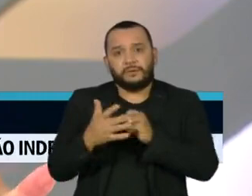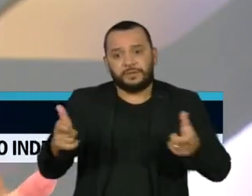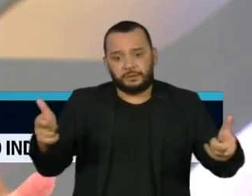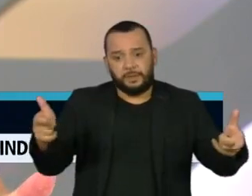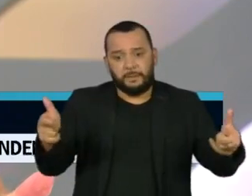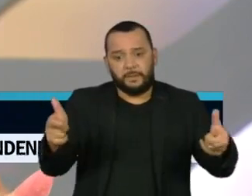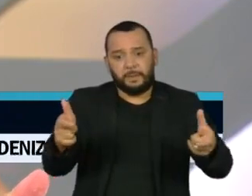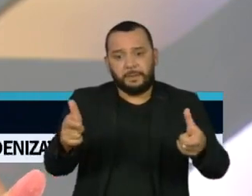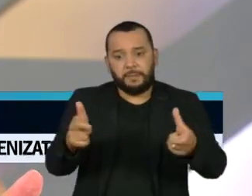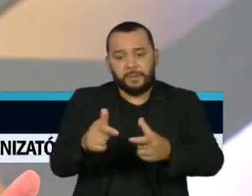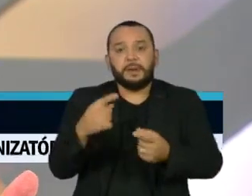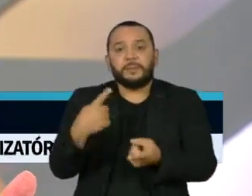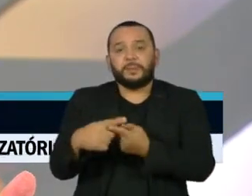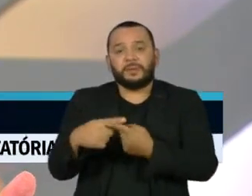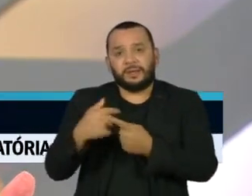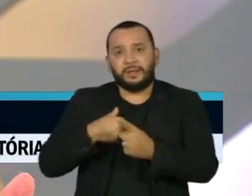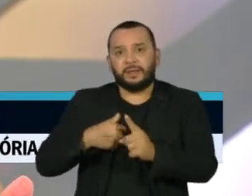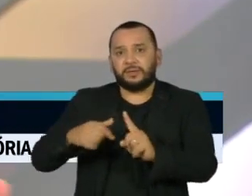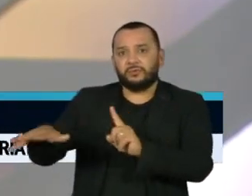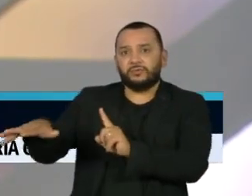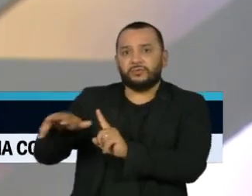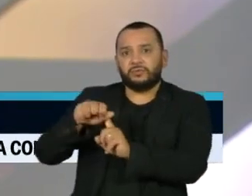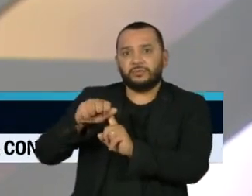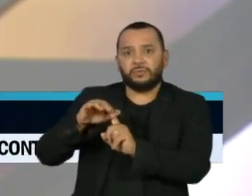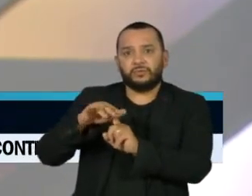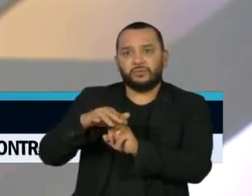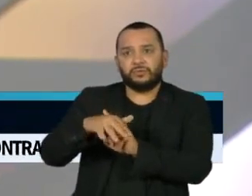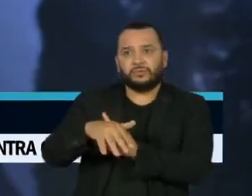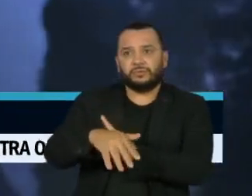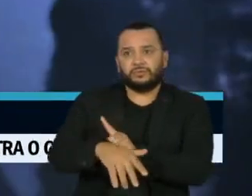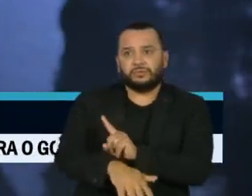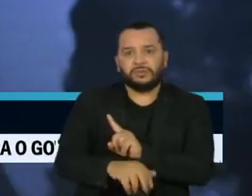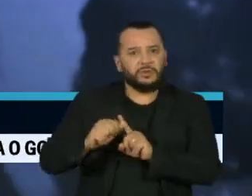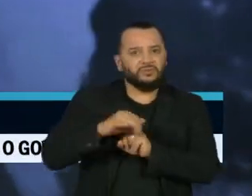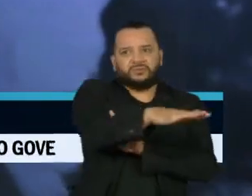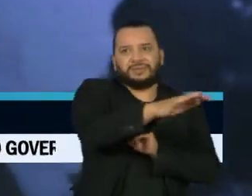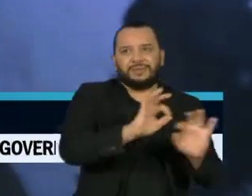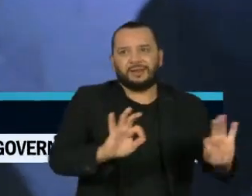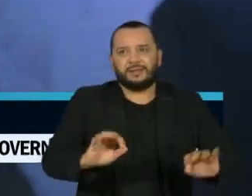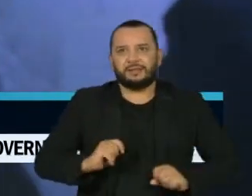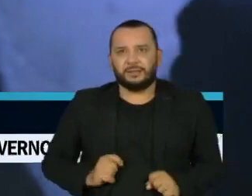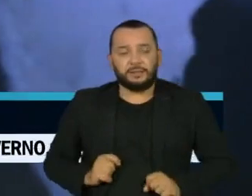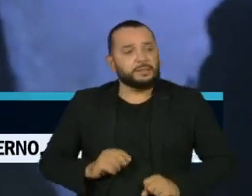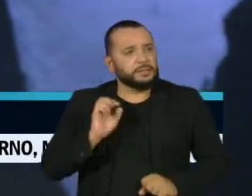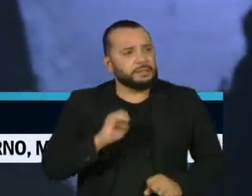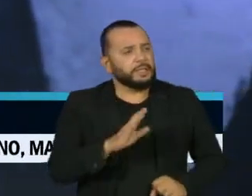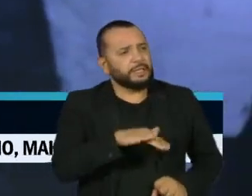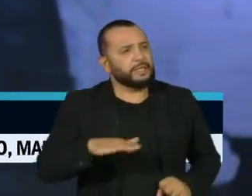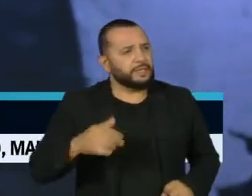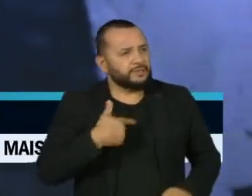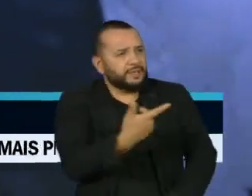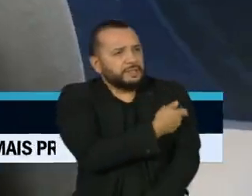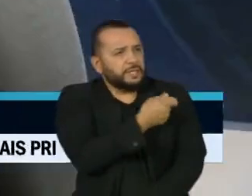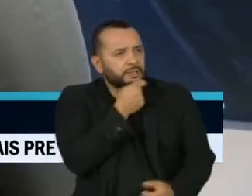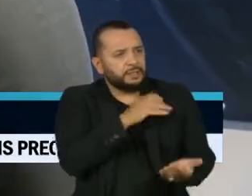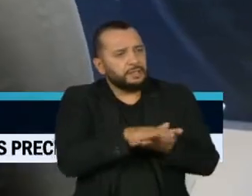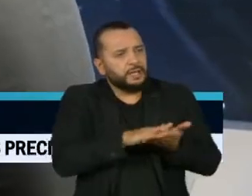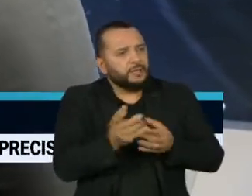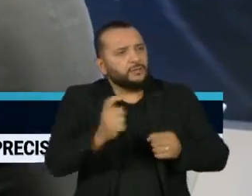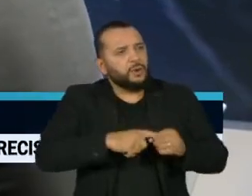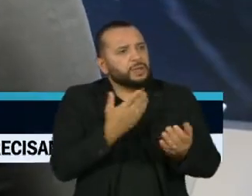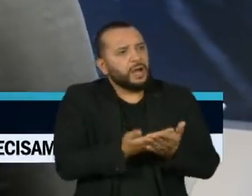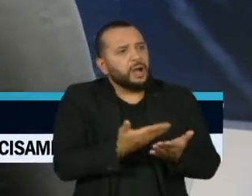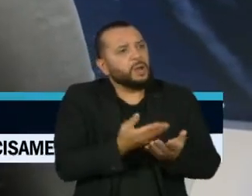interromper um dos elos importantes da circulação do vírus sem imunização completa das Crianças na volta às aulas e com o